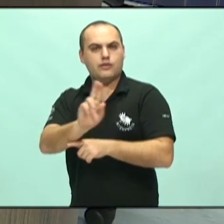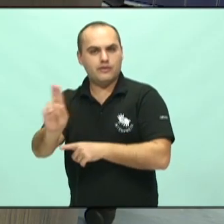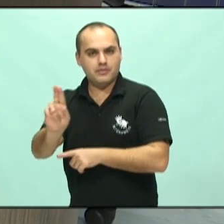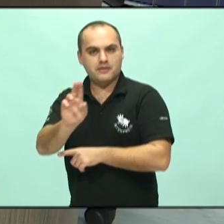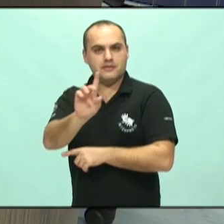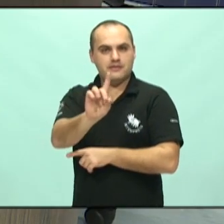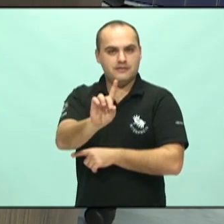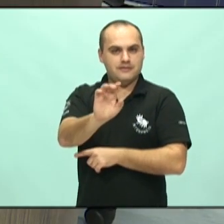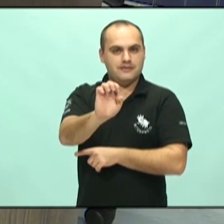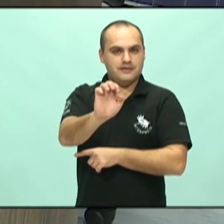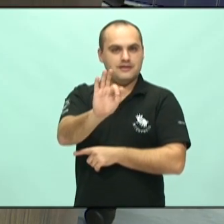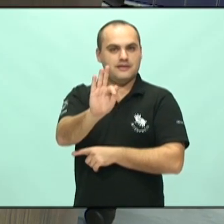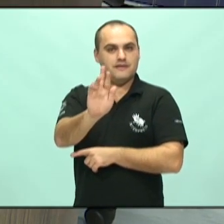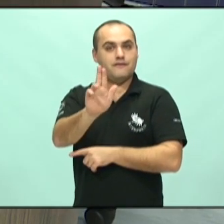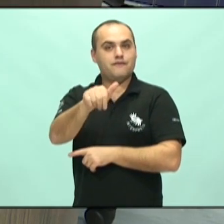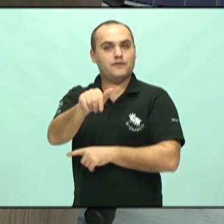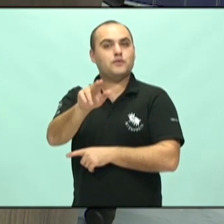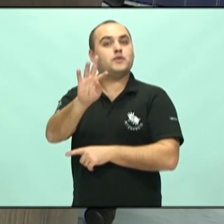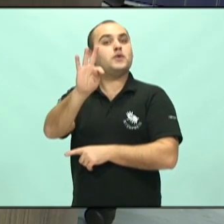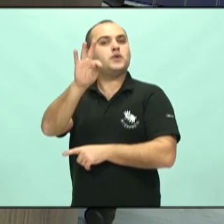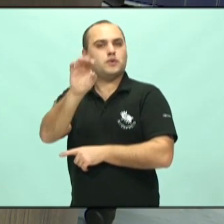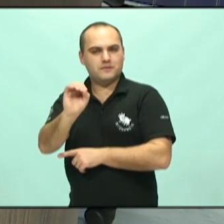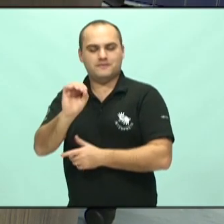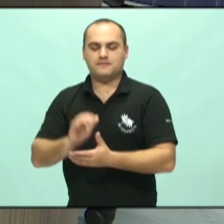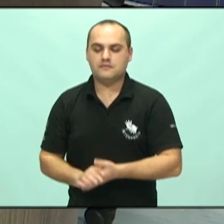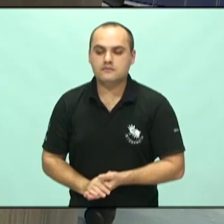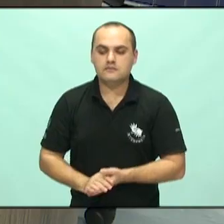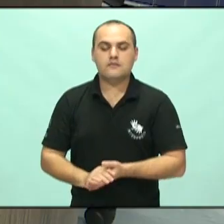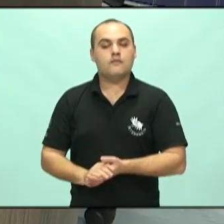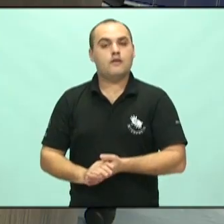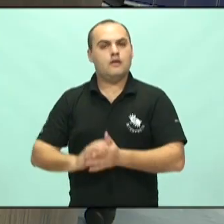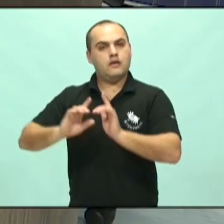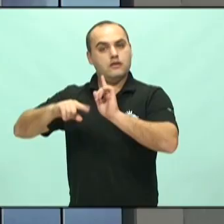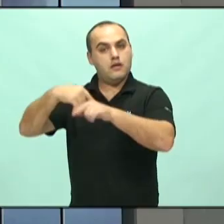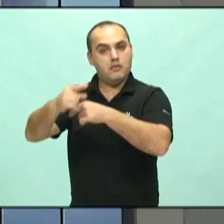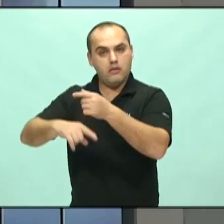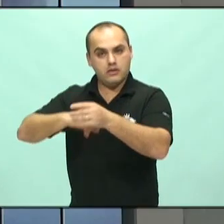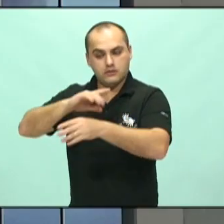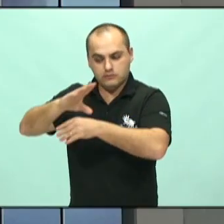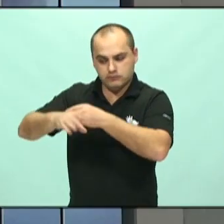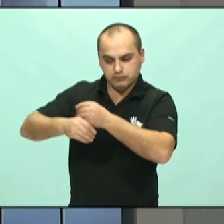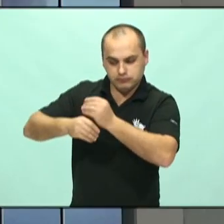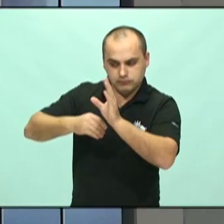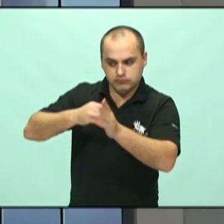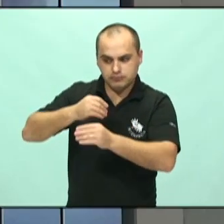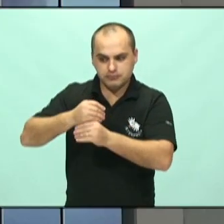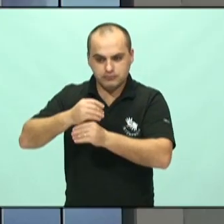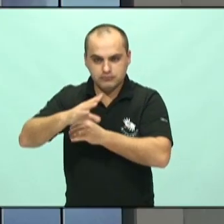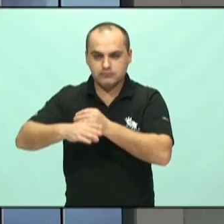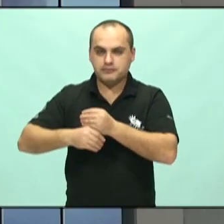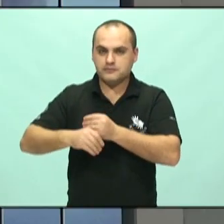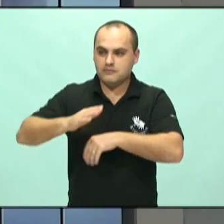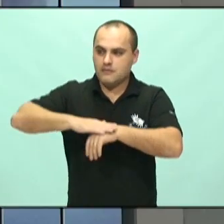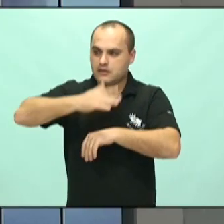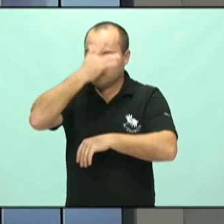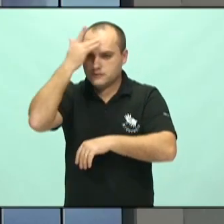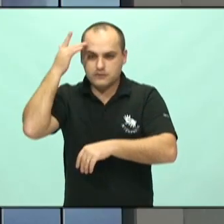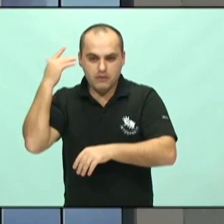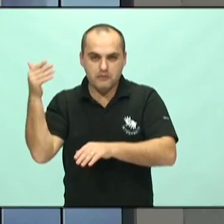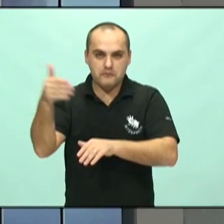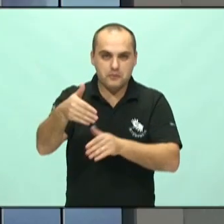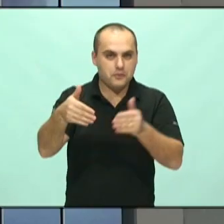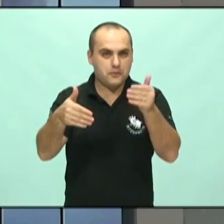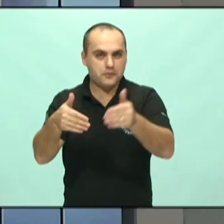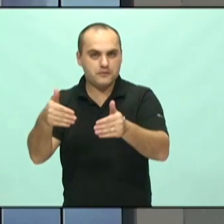direção minha. E depois disso fomos agregando outras pessoas, montamos outros espetáculos e